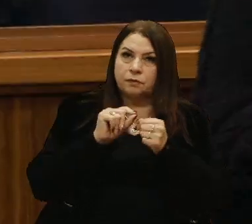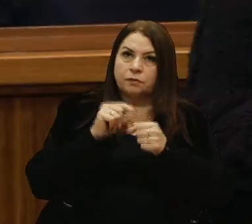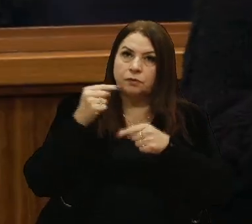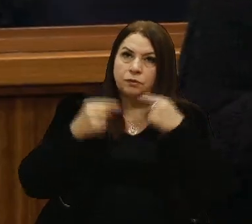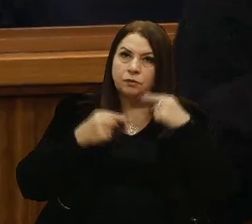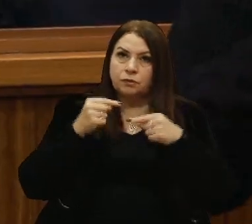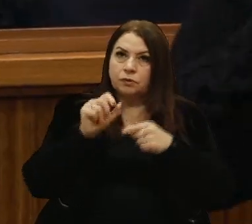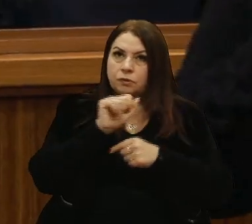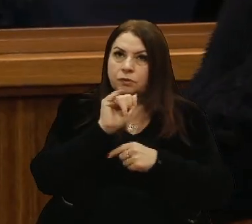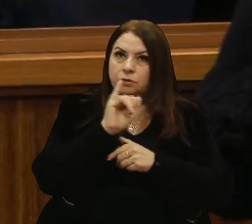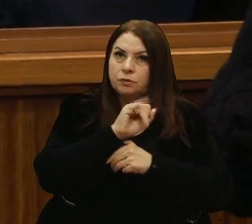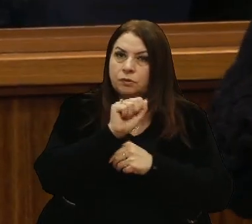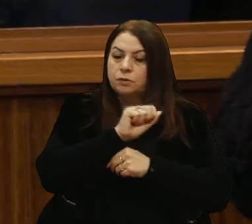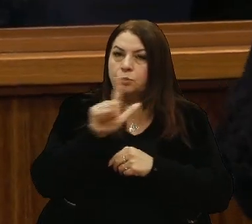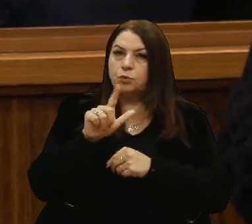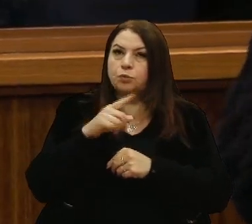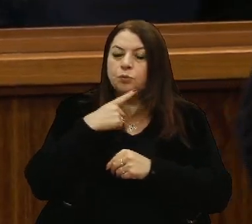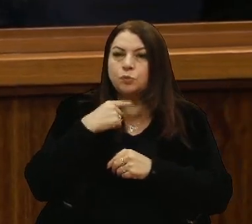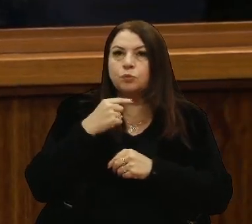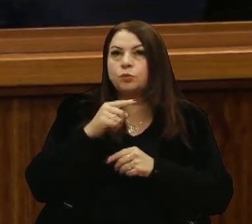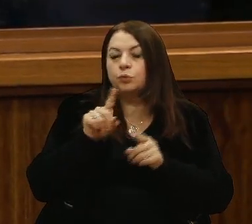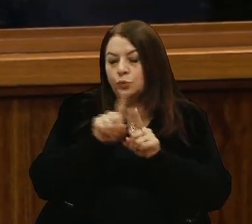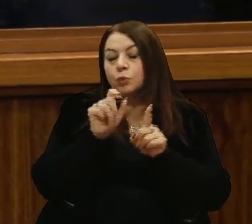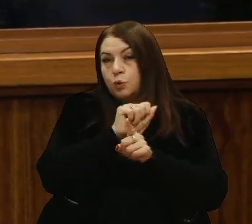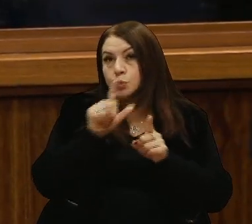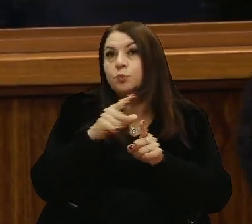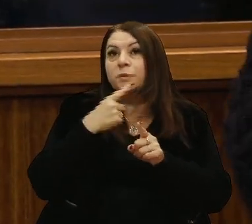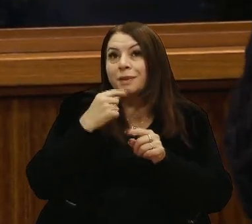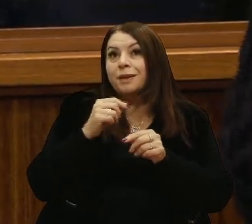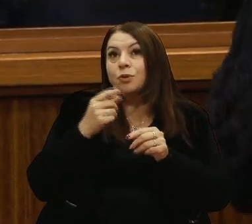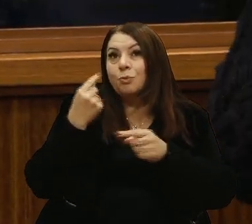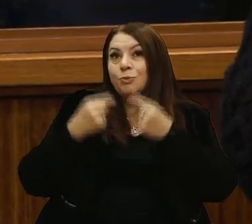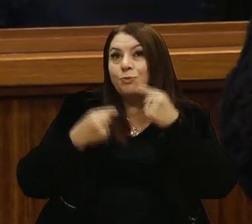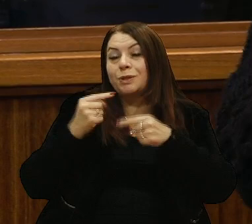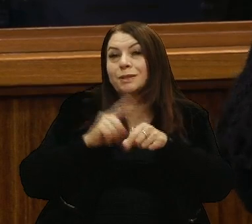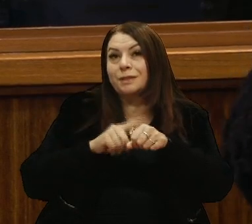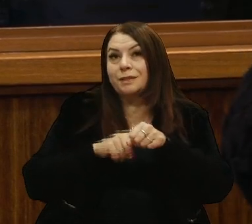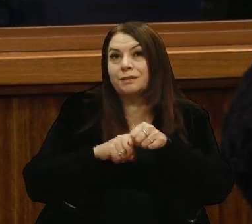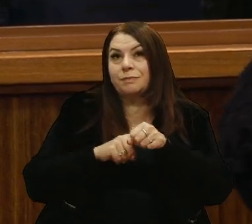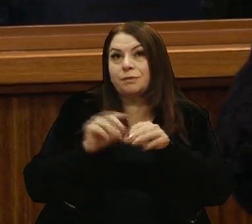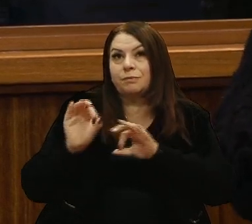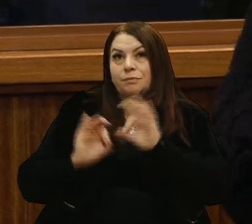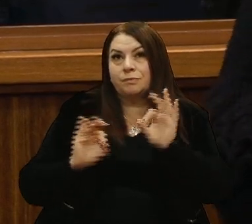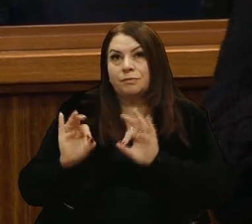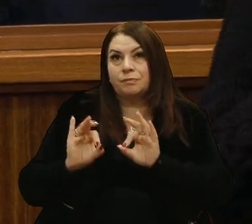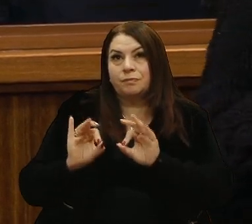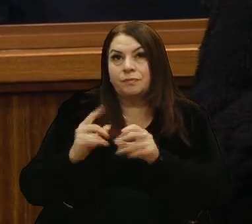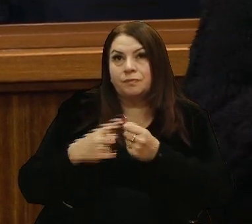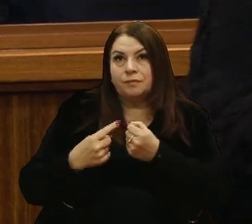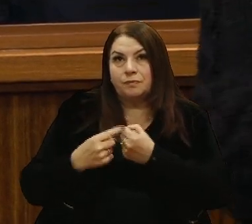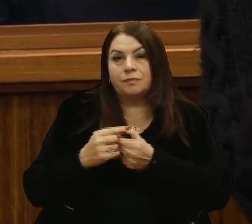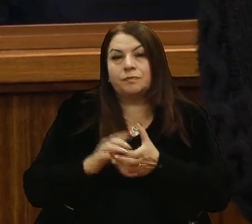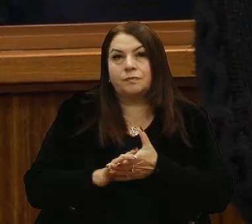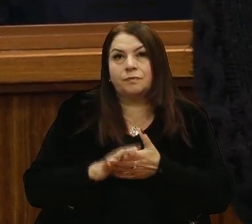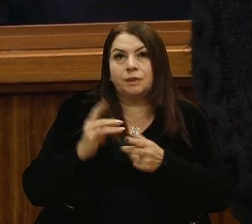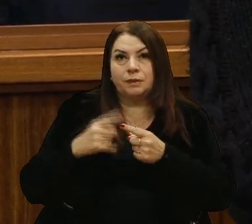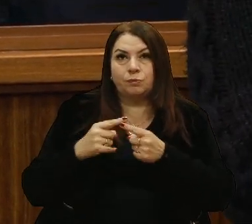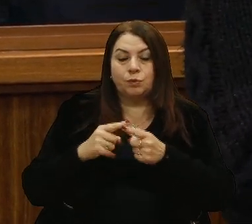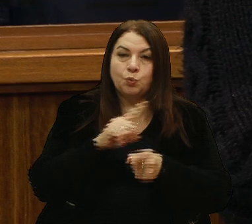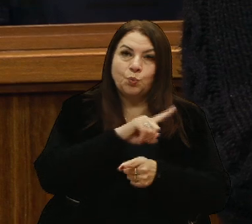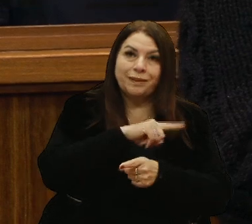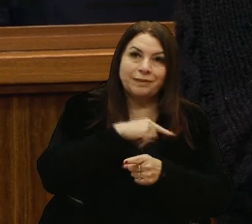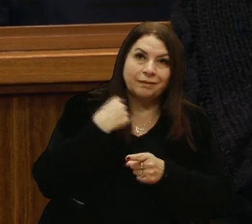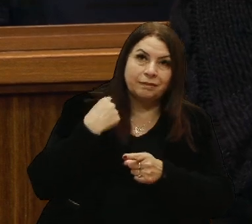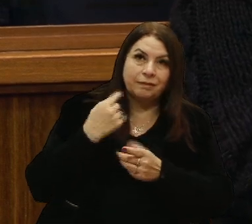discussão dos azuizinhos e como eu gostaria que a gente tivesse tempo para discutir um planejamento de cidade. Porque o